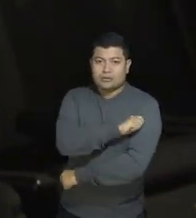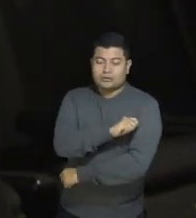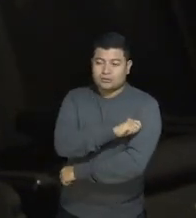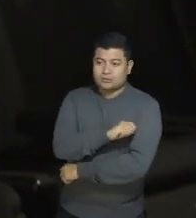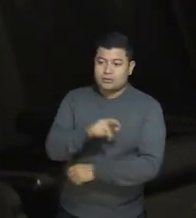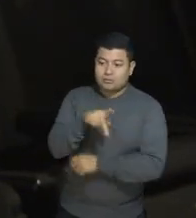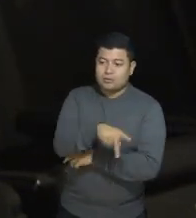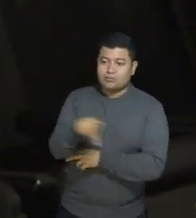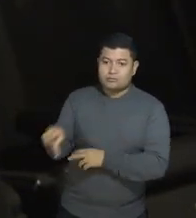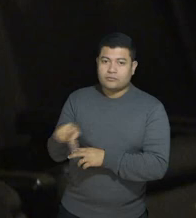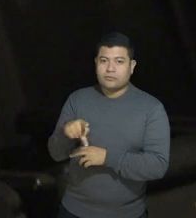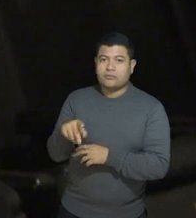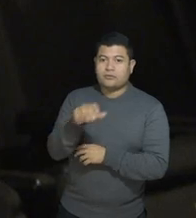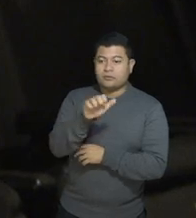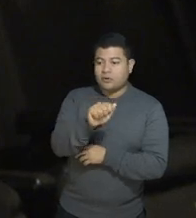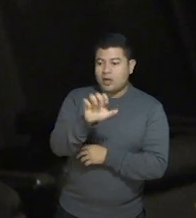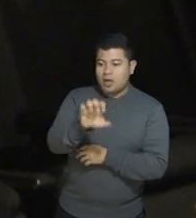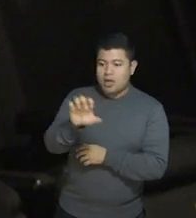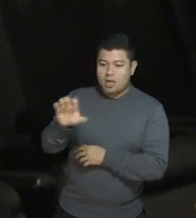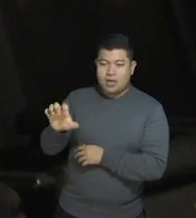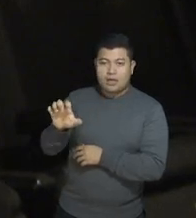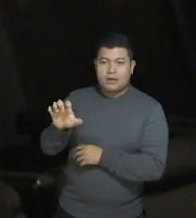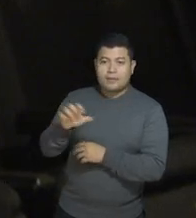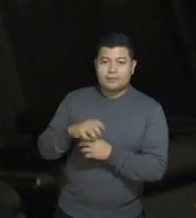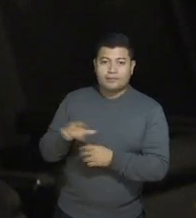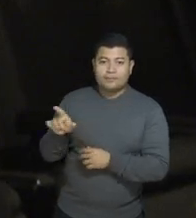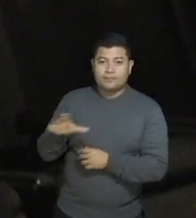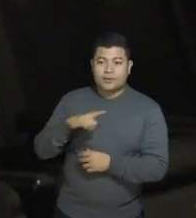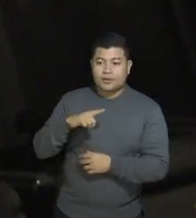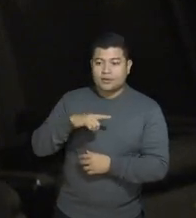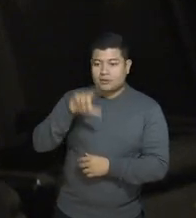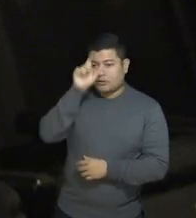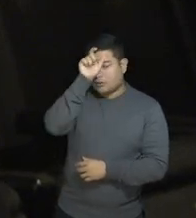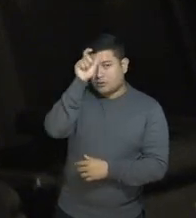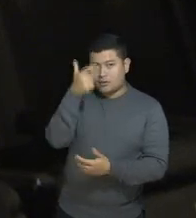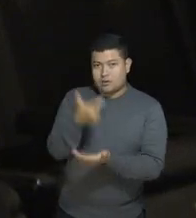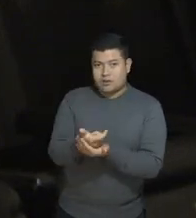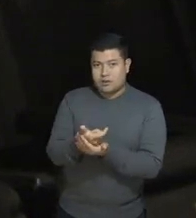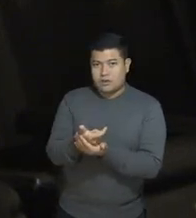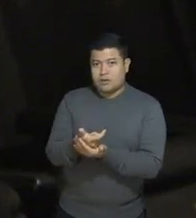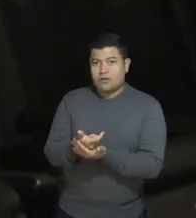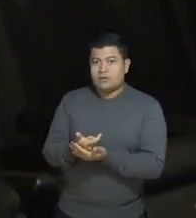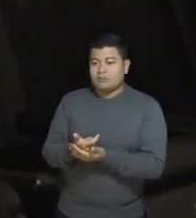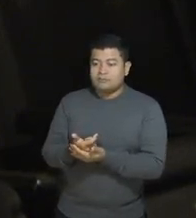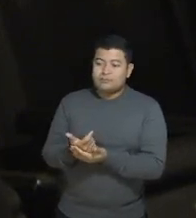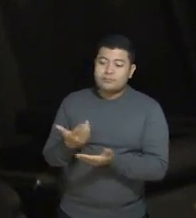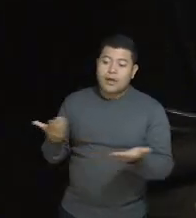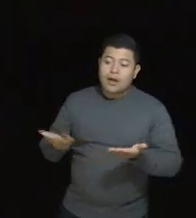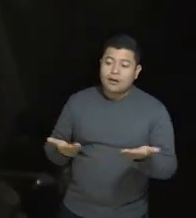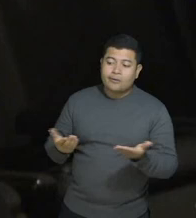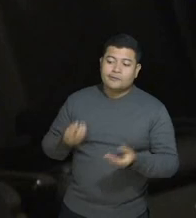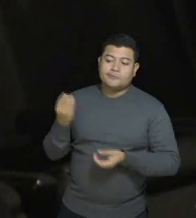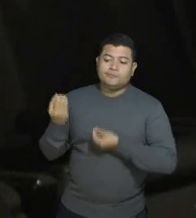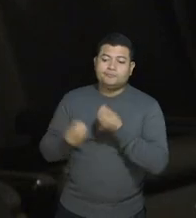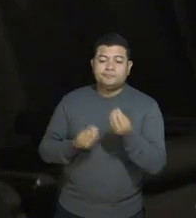né, do AIE, com dislexia. E eu, tá, como que a gente age?